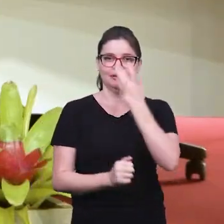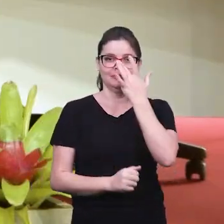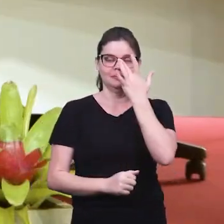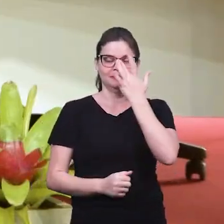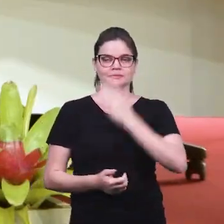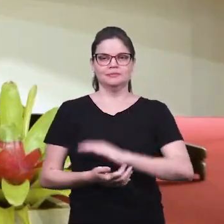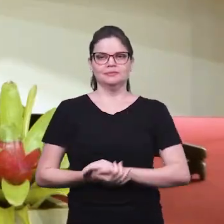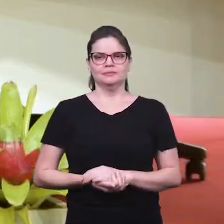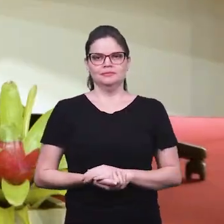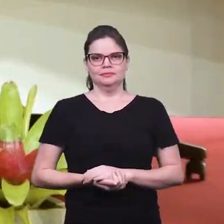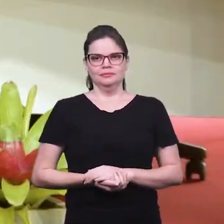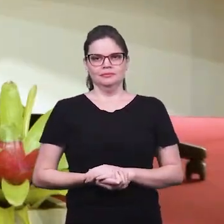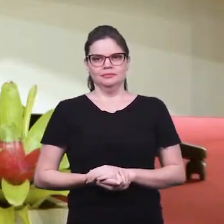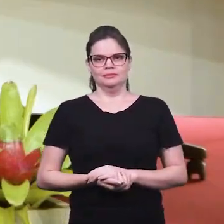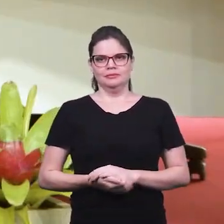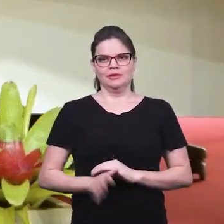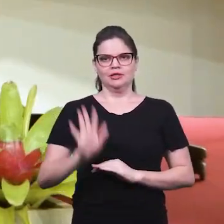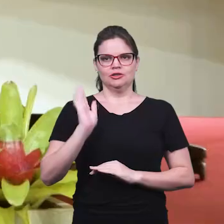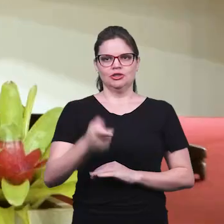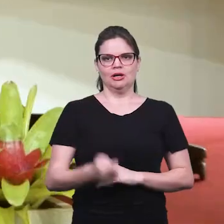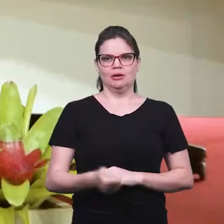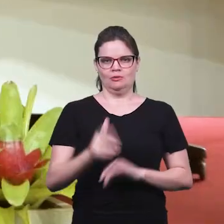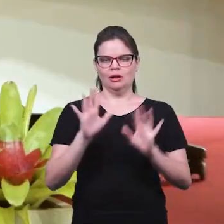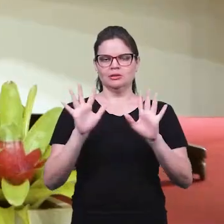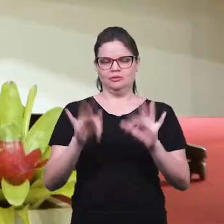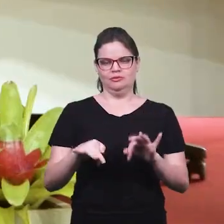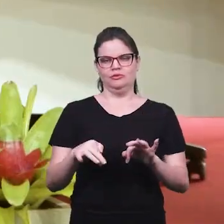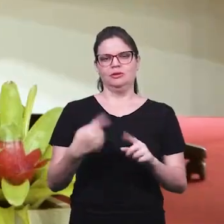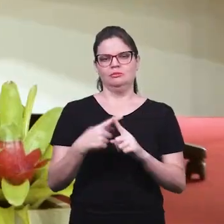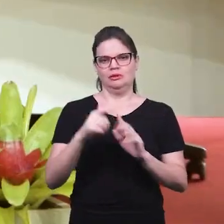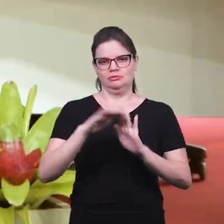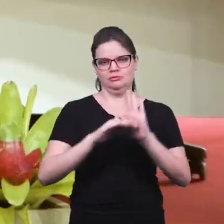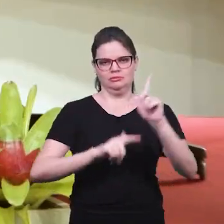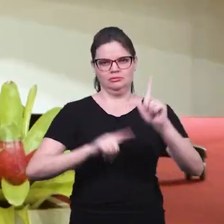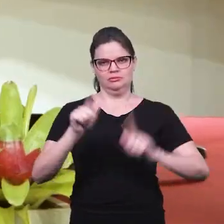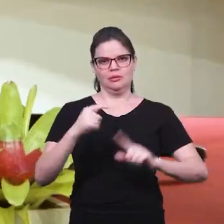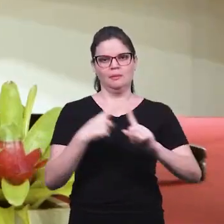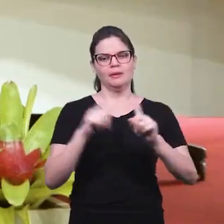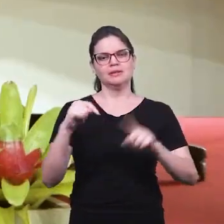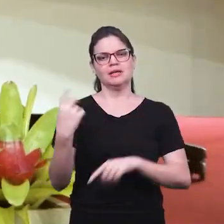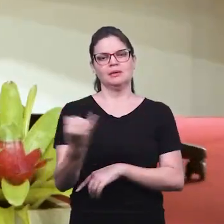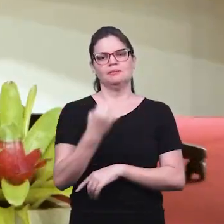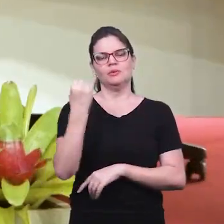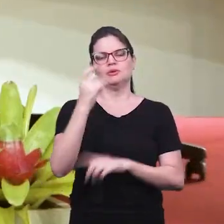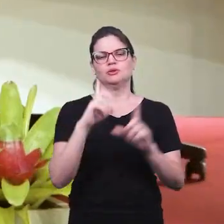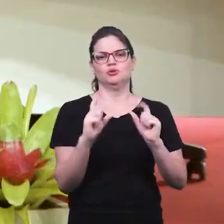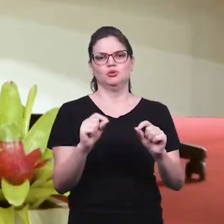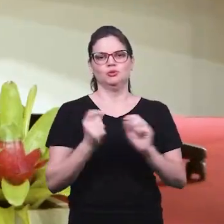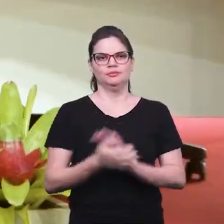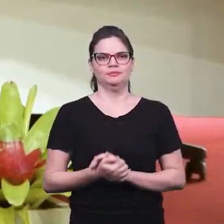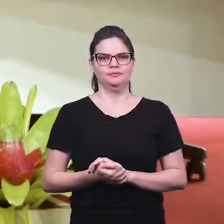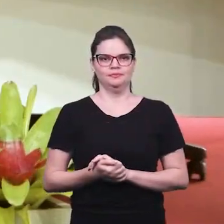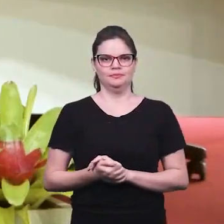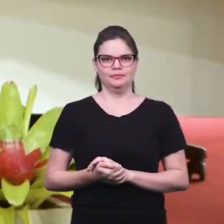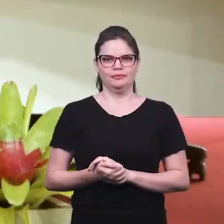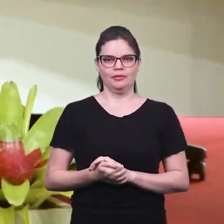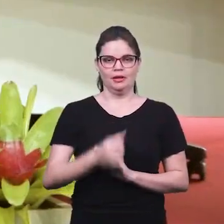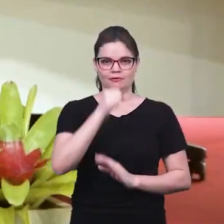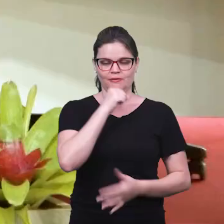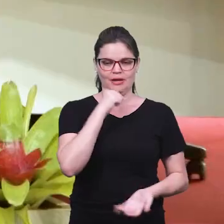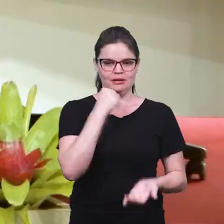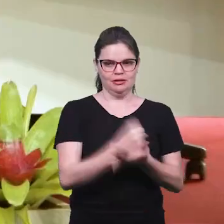Importante, nós estamos chegando já ao final, o tempo nosso aqui no programa, mas é importante, nós chegamos até o final do Velho